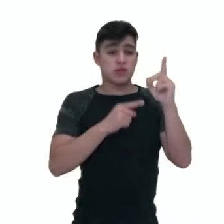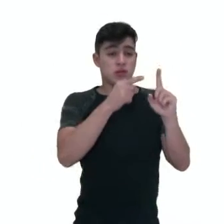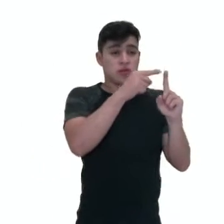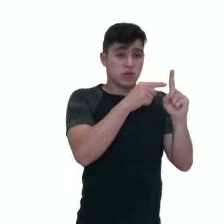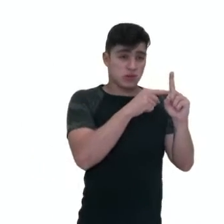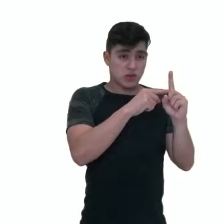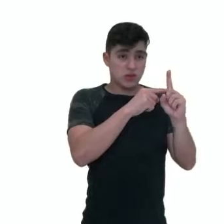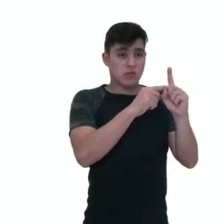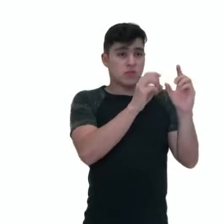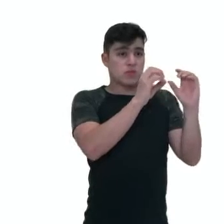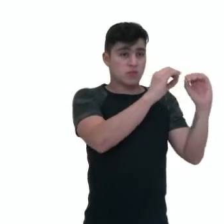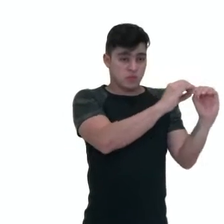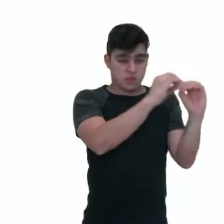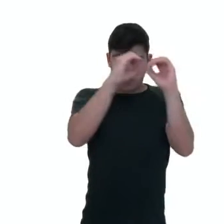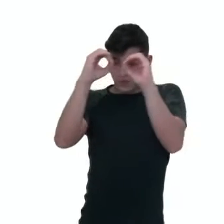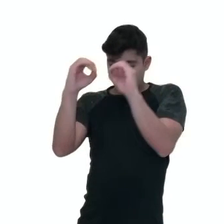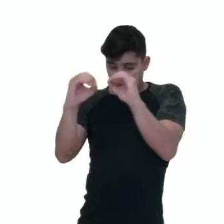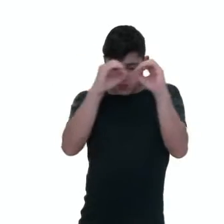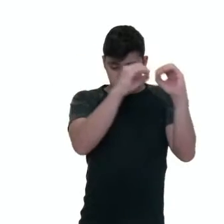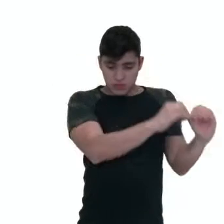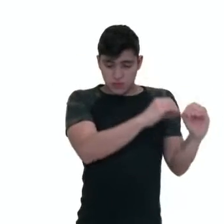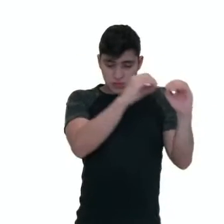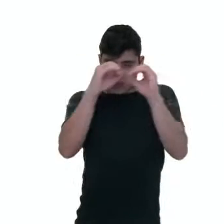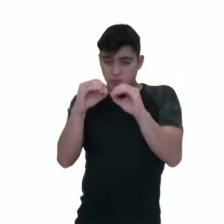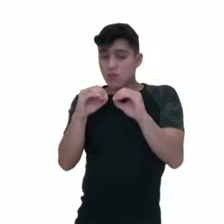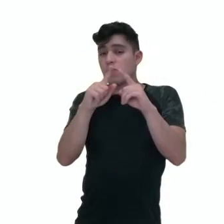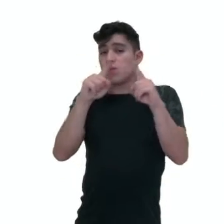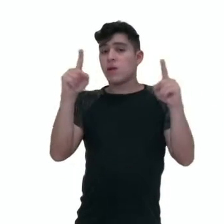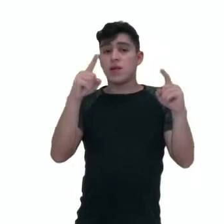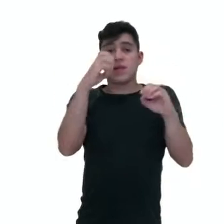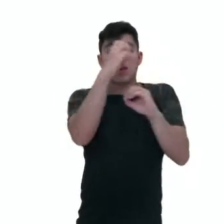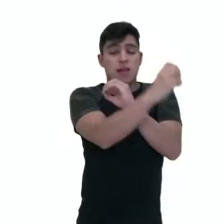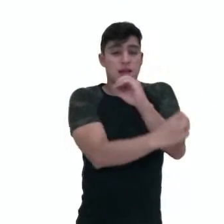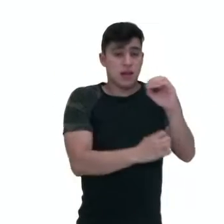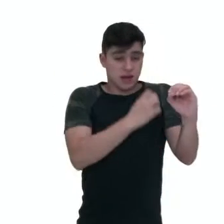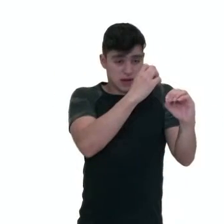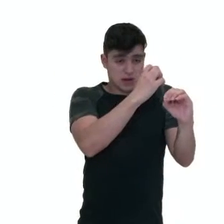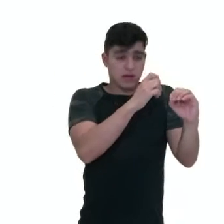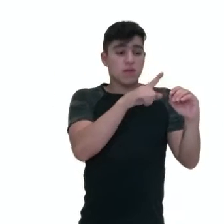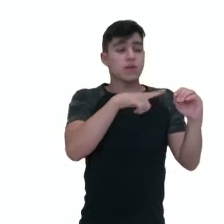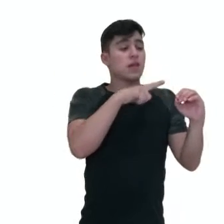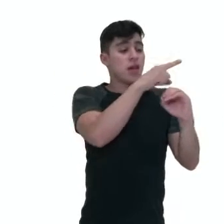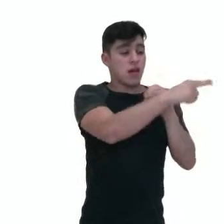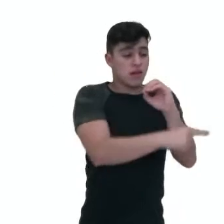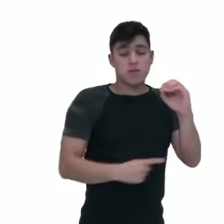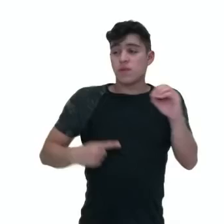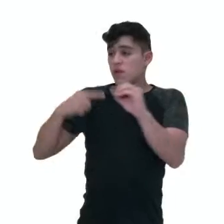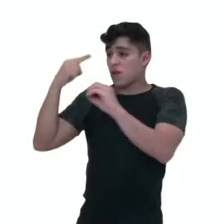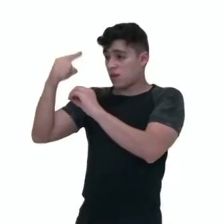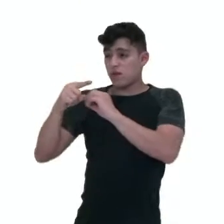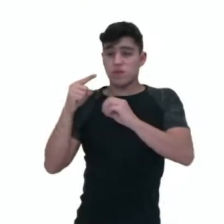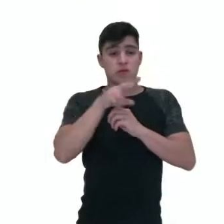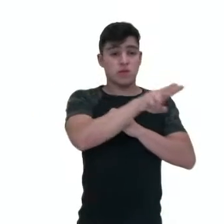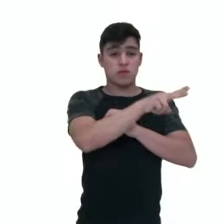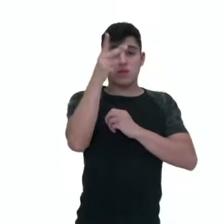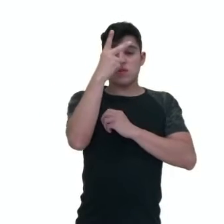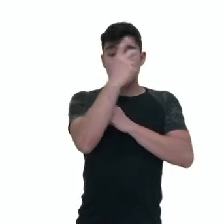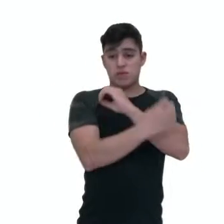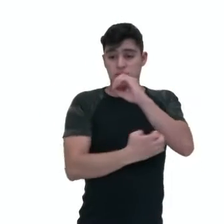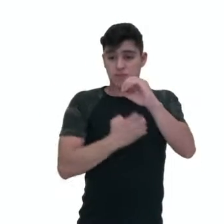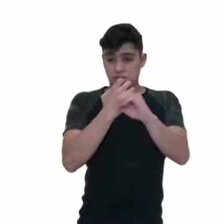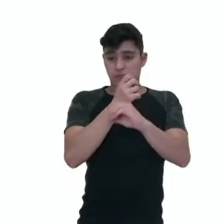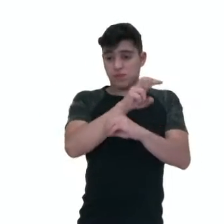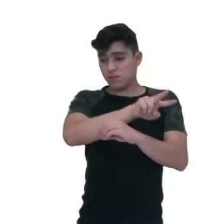aos pares, lembram? De elétrons entre átomos com o objetivo de formar moléculas